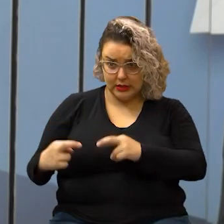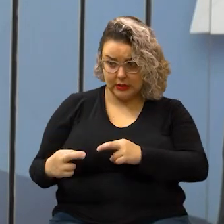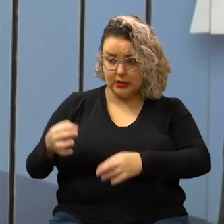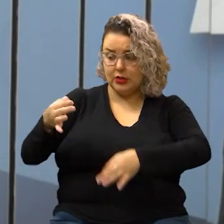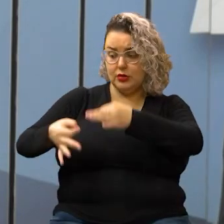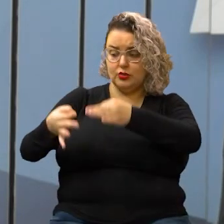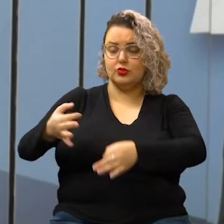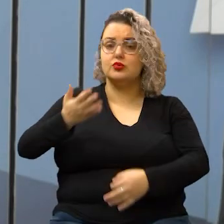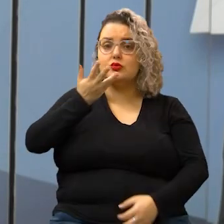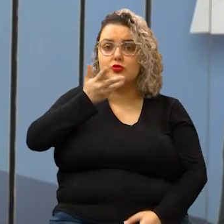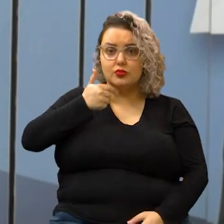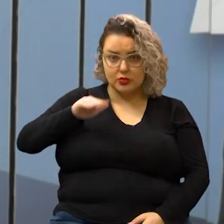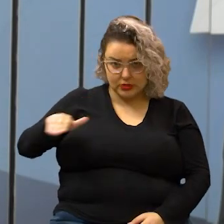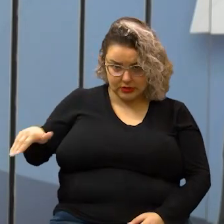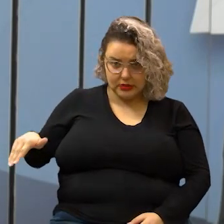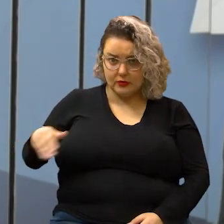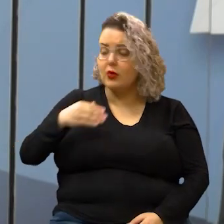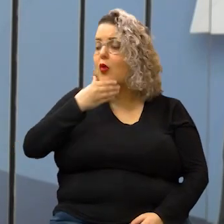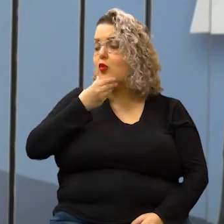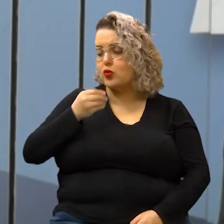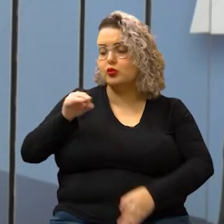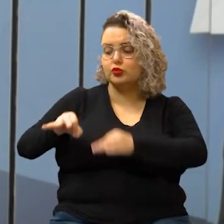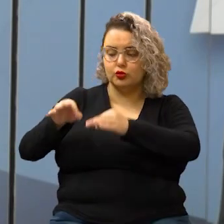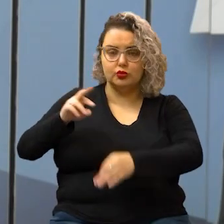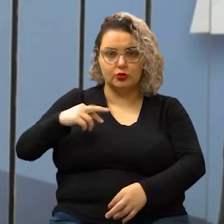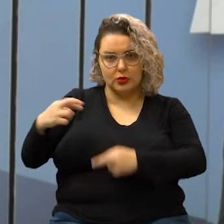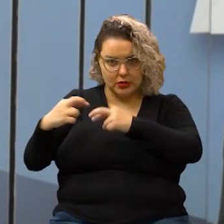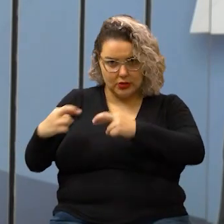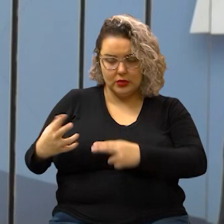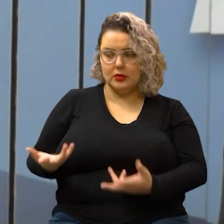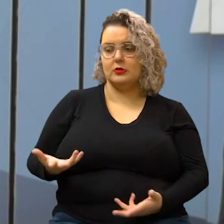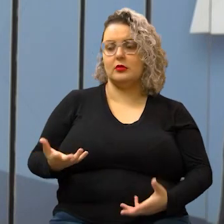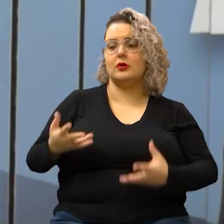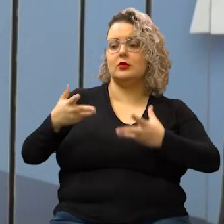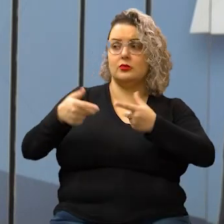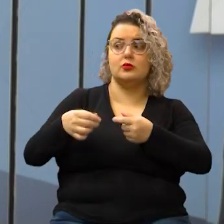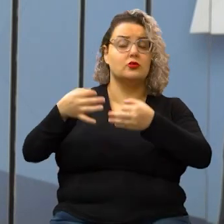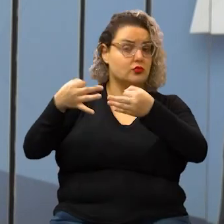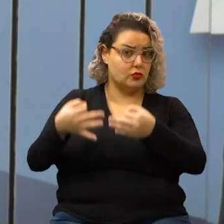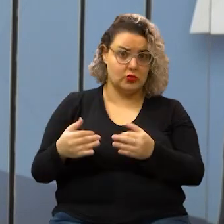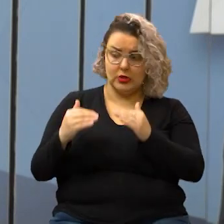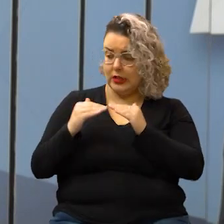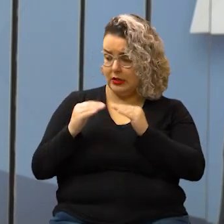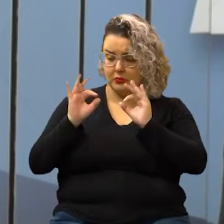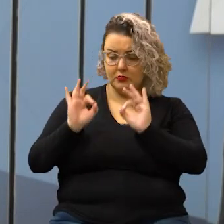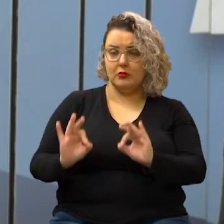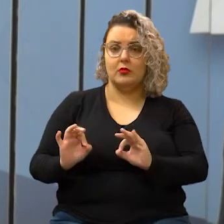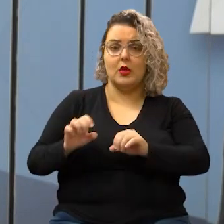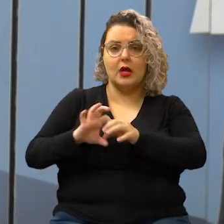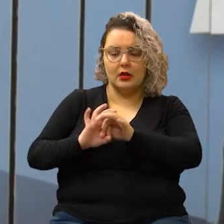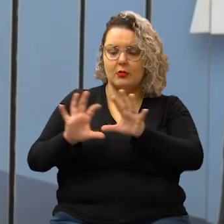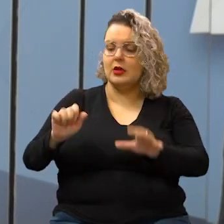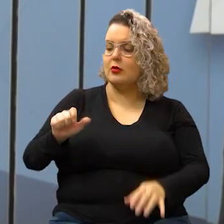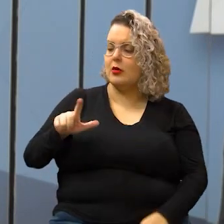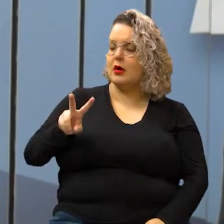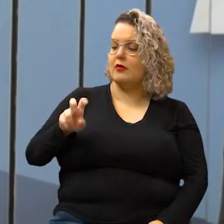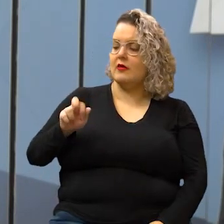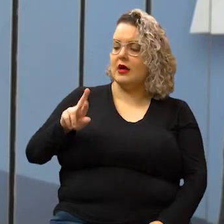da infância vai depois apreciar e, estando tudo em conformidade, expedir o alvará para a